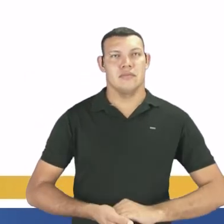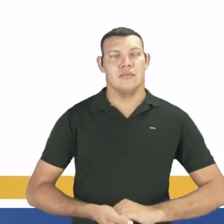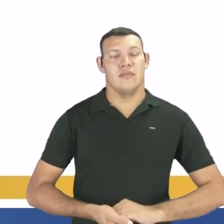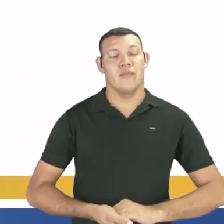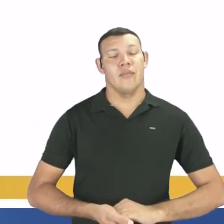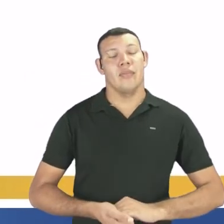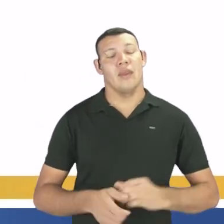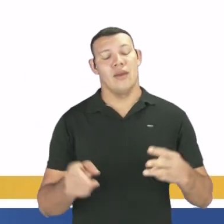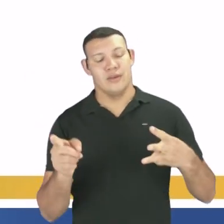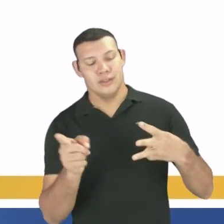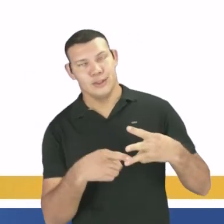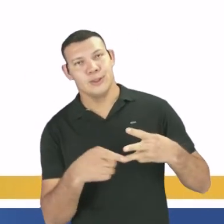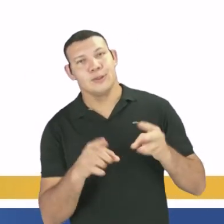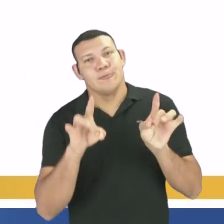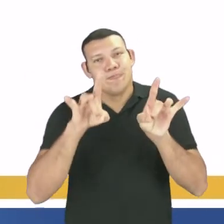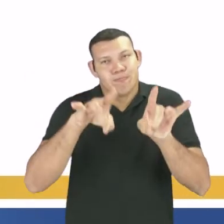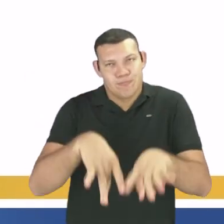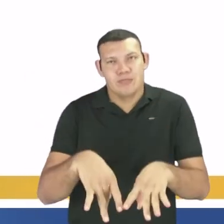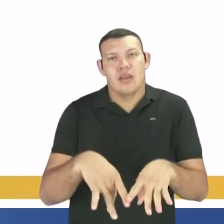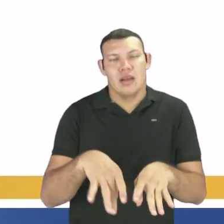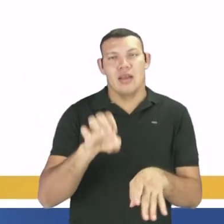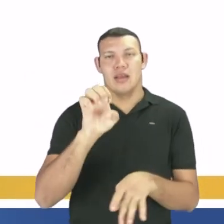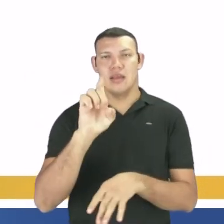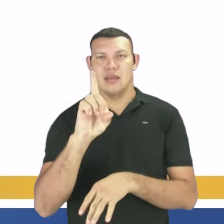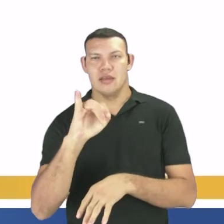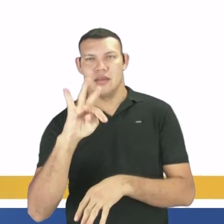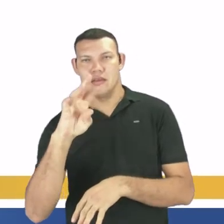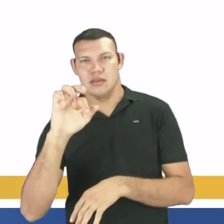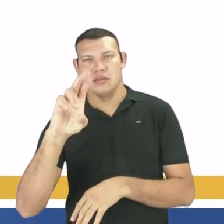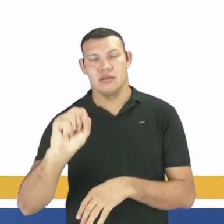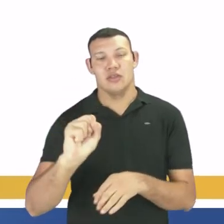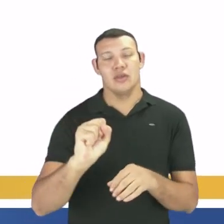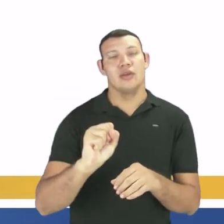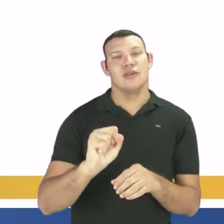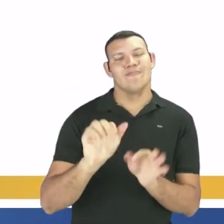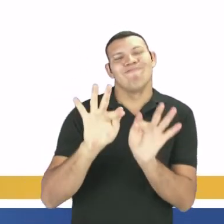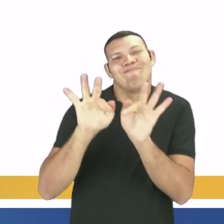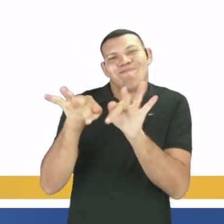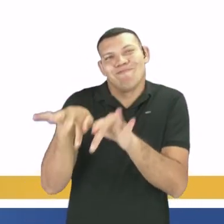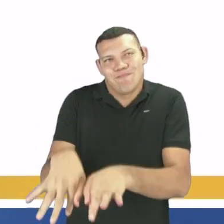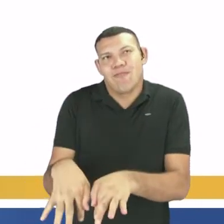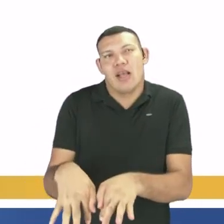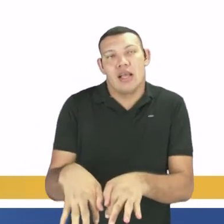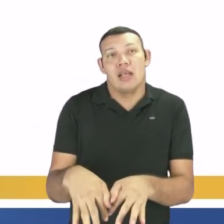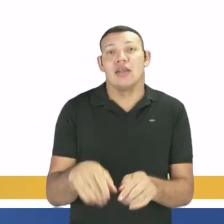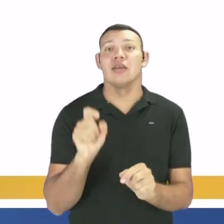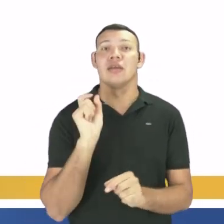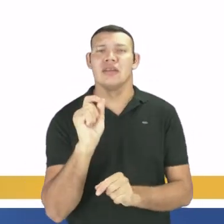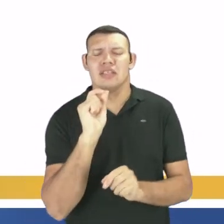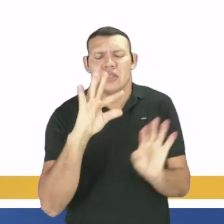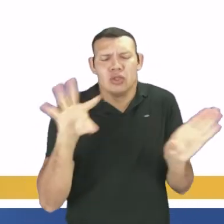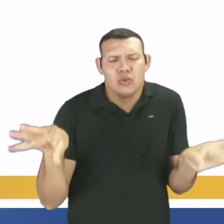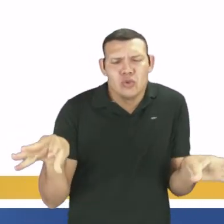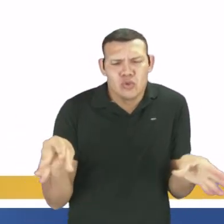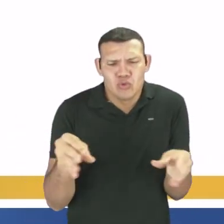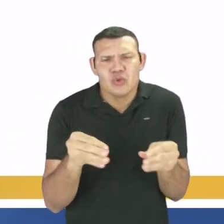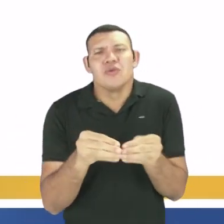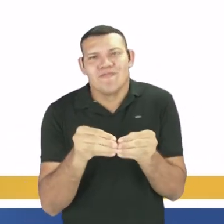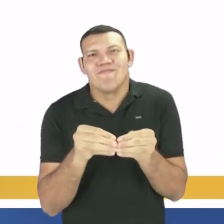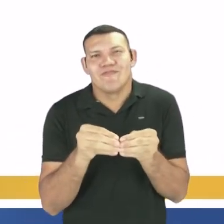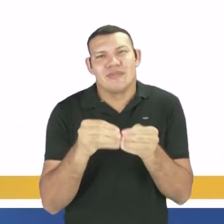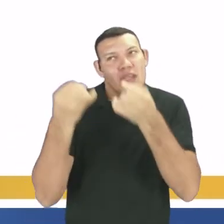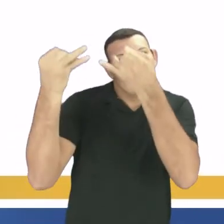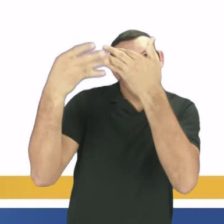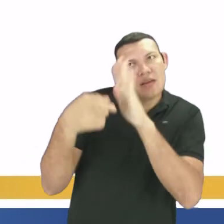nossa última parte do nosso editorial é a conclusão. A conclusão, ela faz uma síntese do que foi